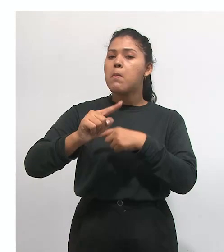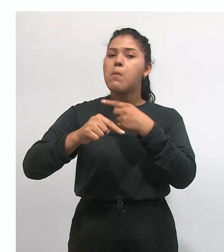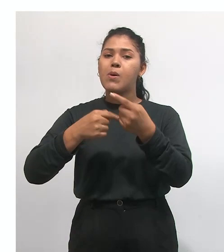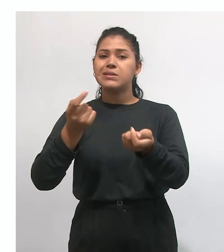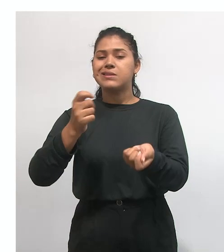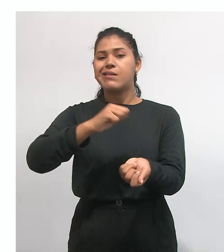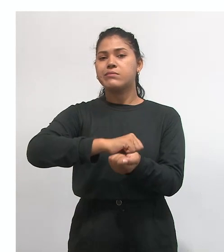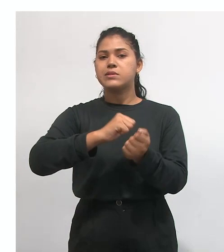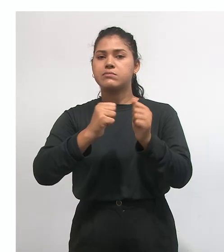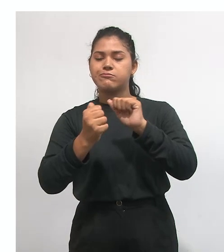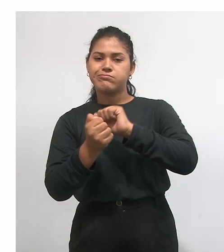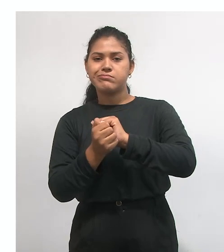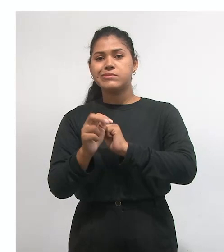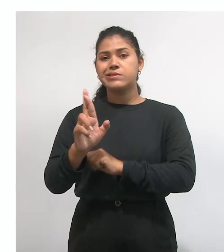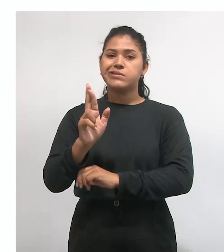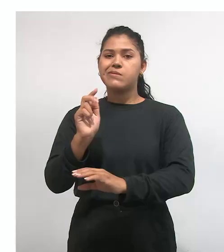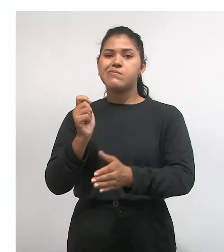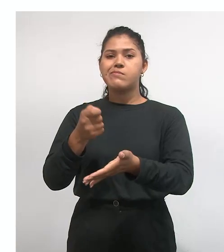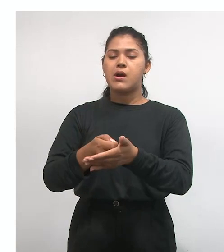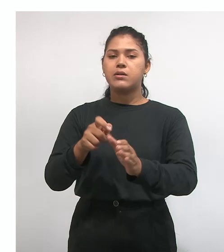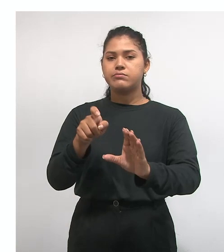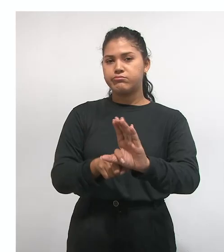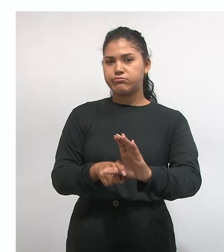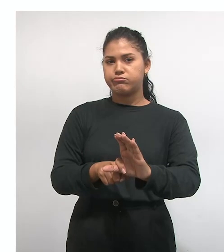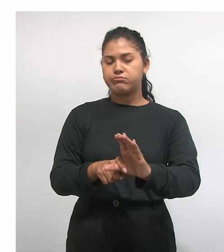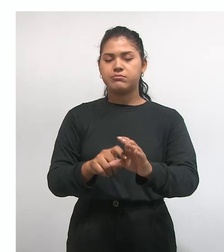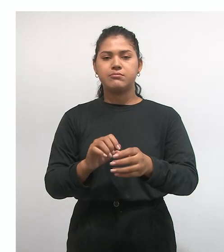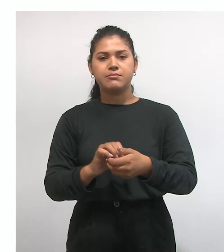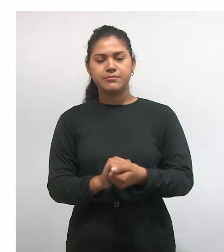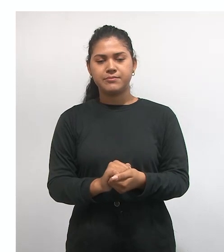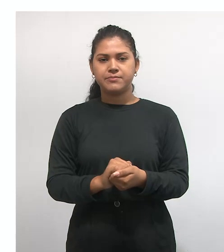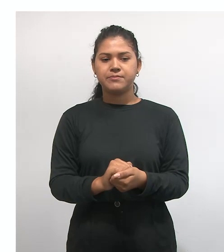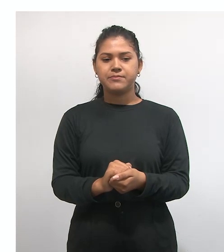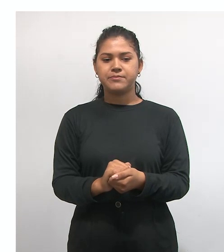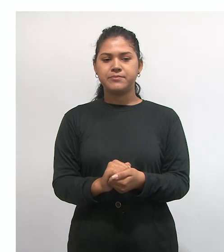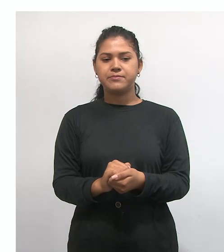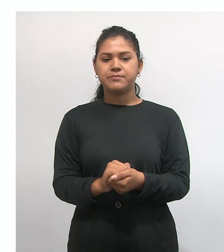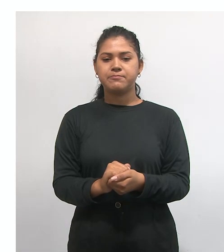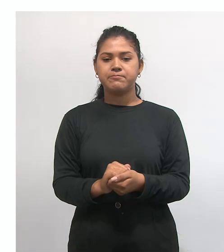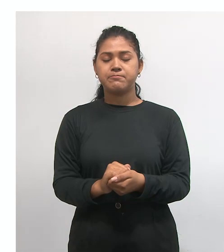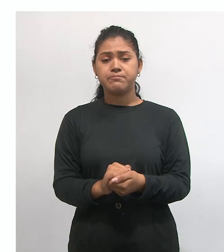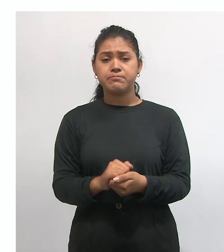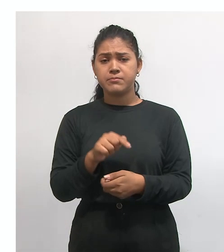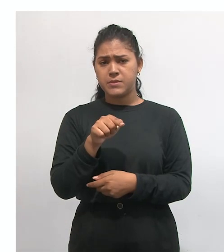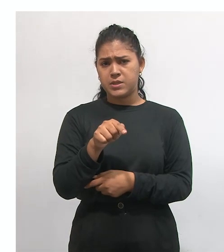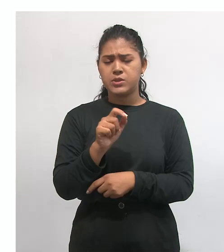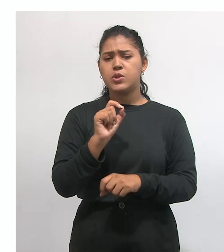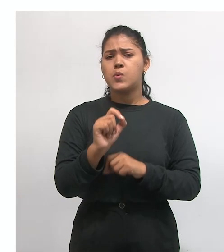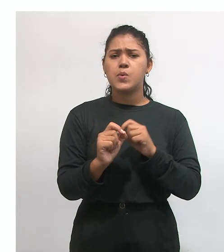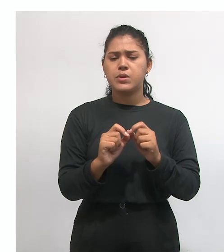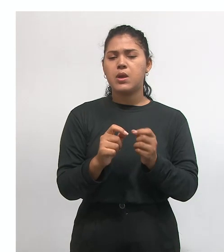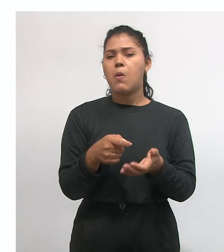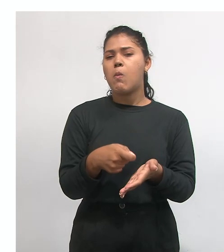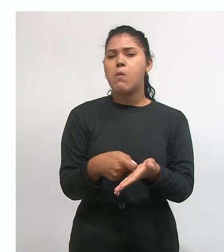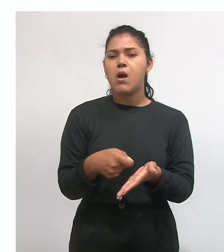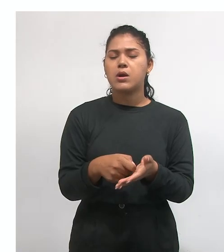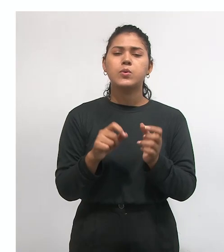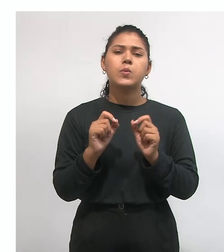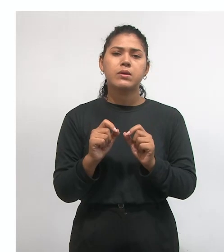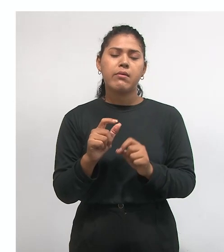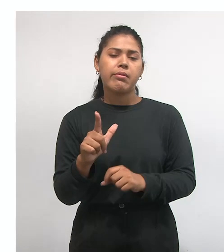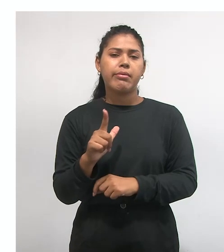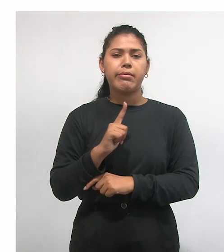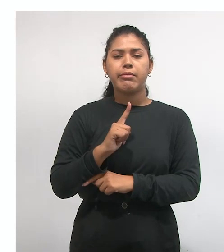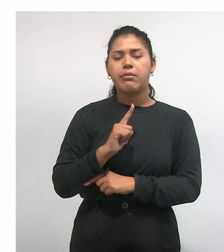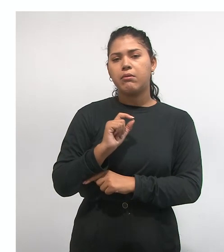vai para o responsável. E aqui, olha só, nesta modalidade de obrigação,